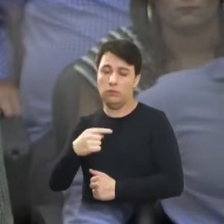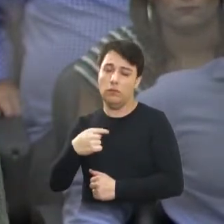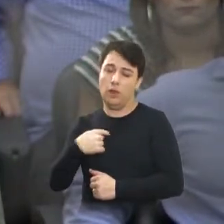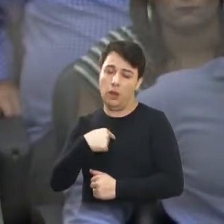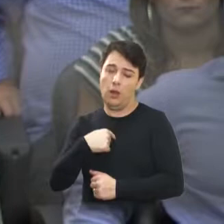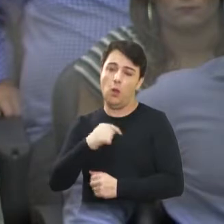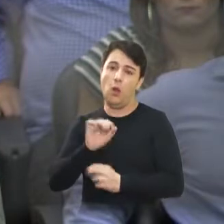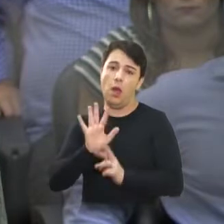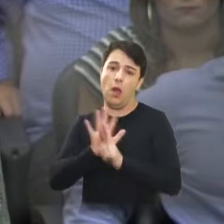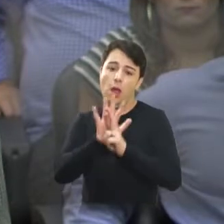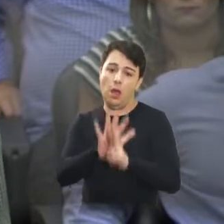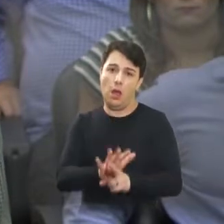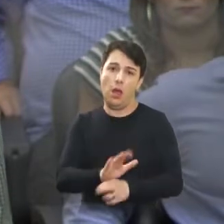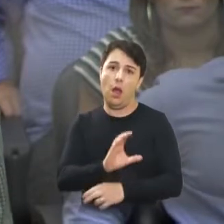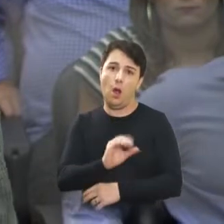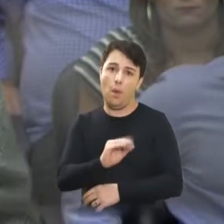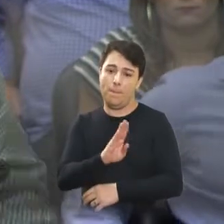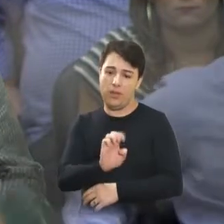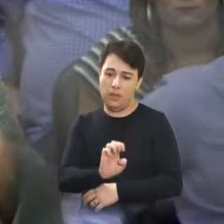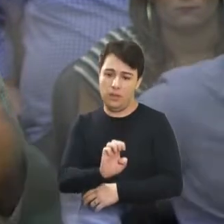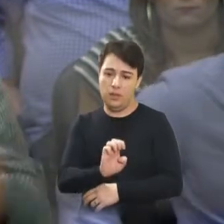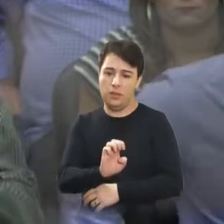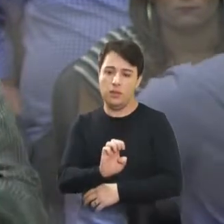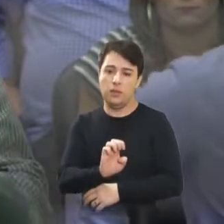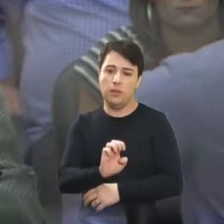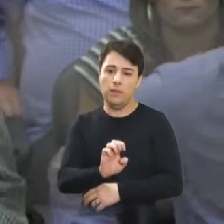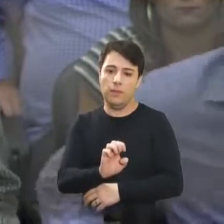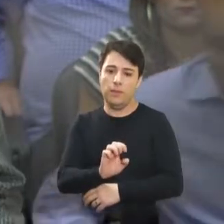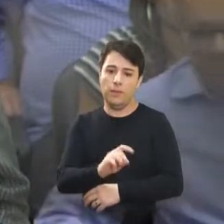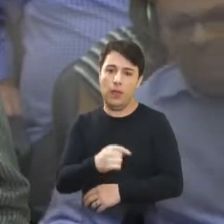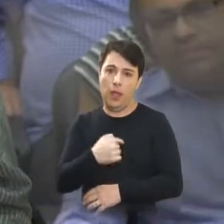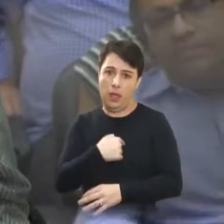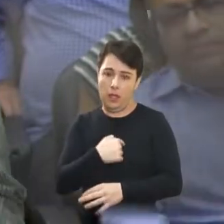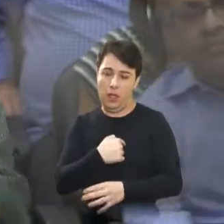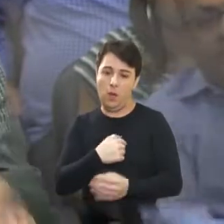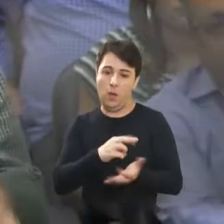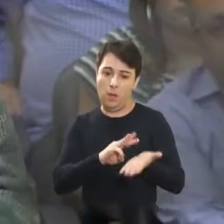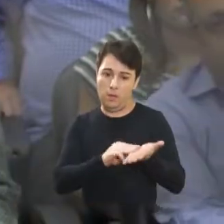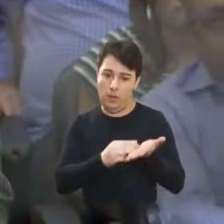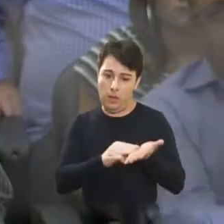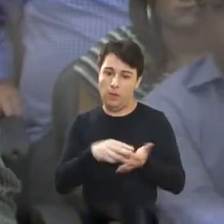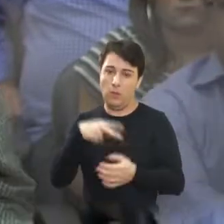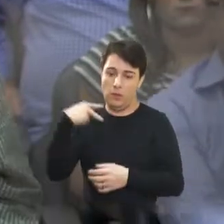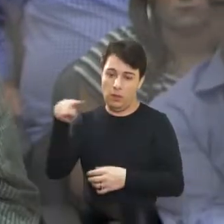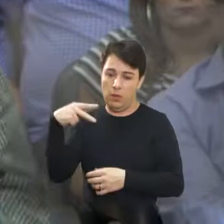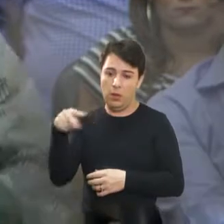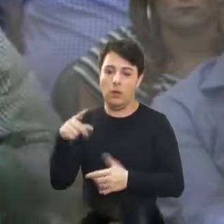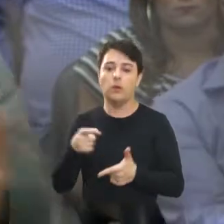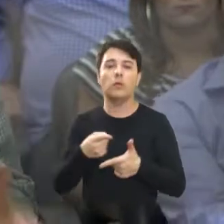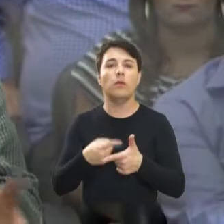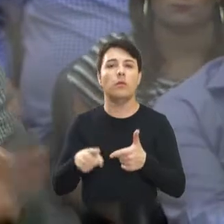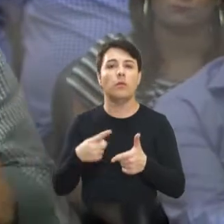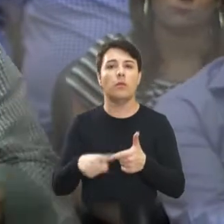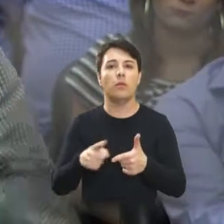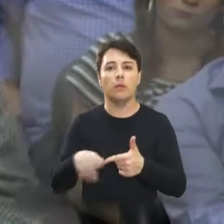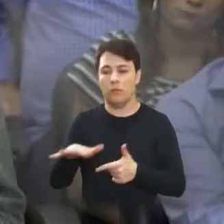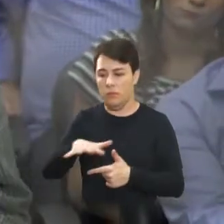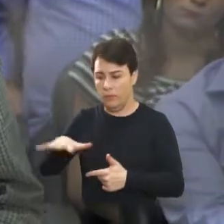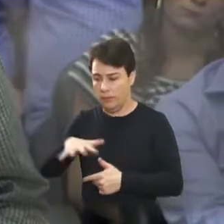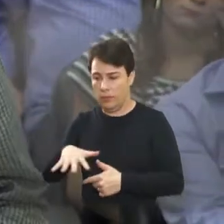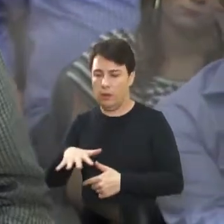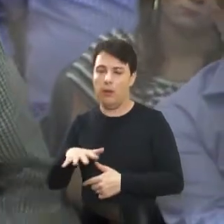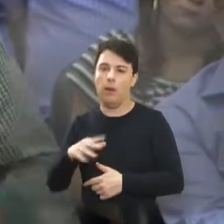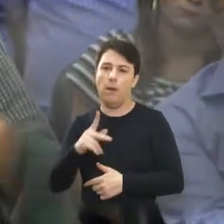e sou representante do COP, conselheiro do COP daquela região exatamente, né, da região Parque Planalto,